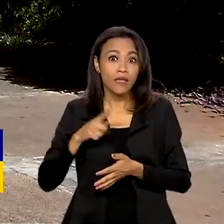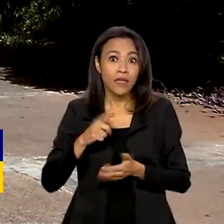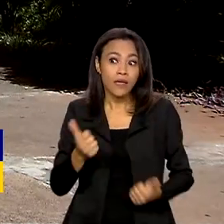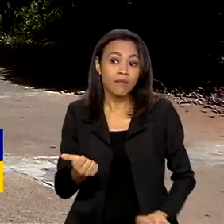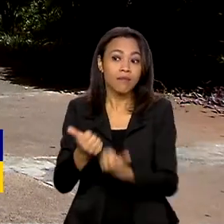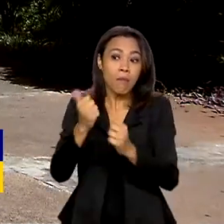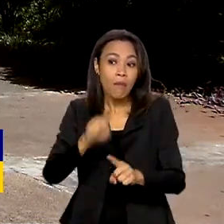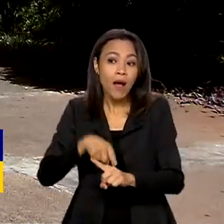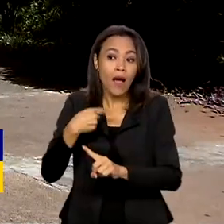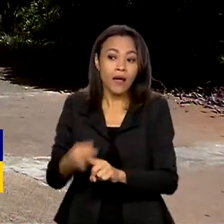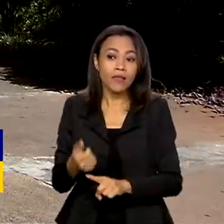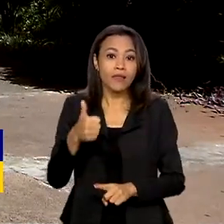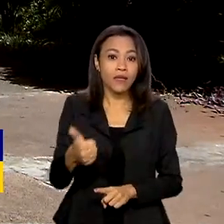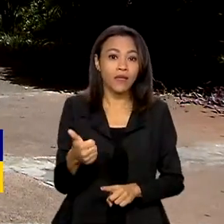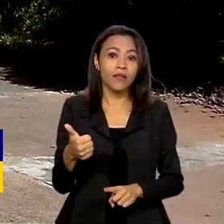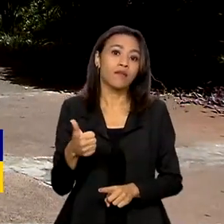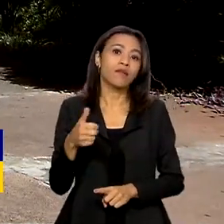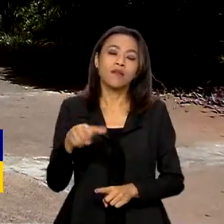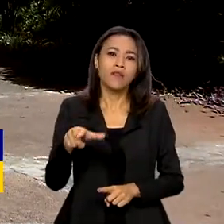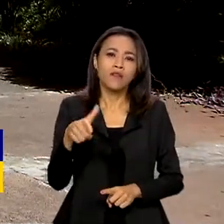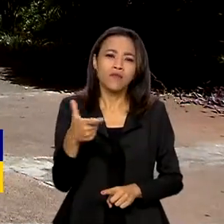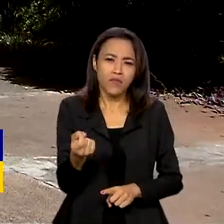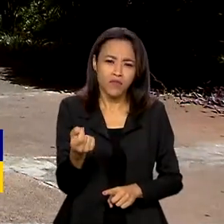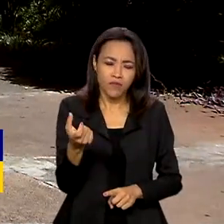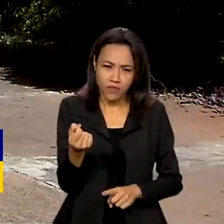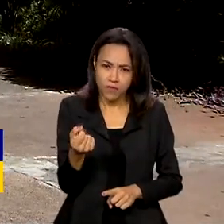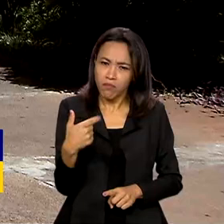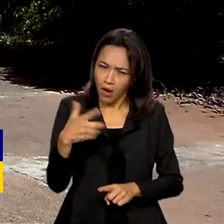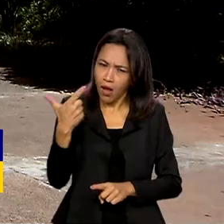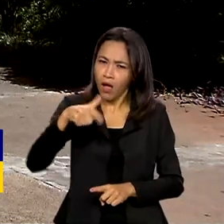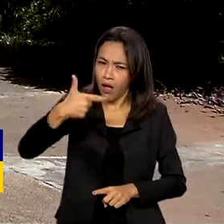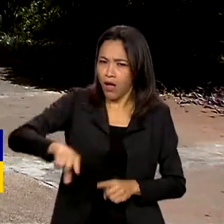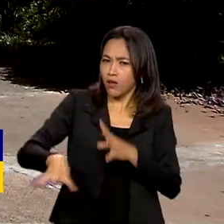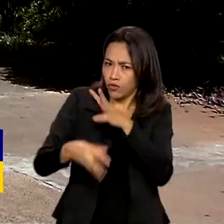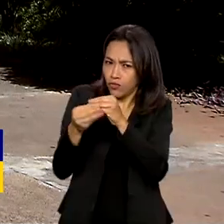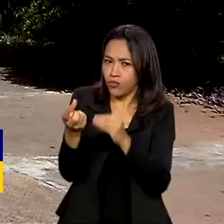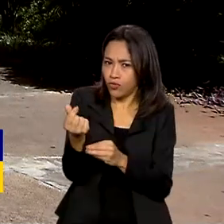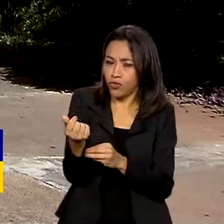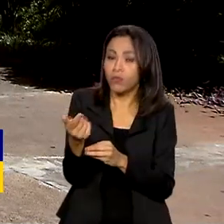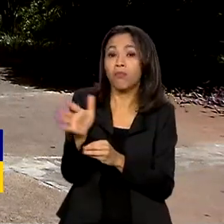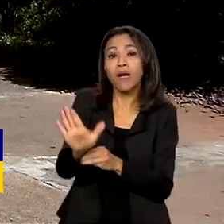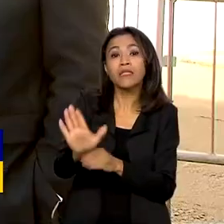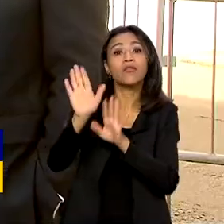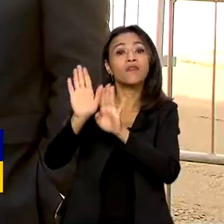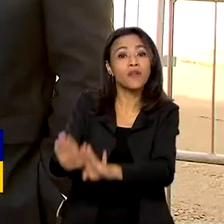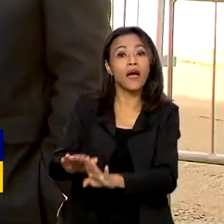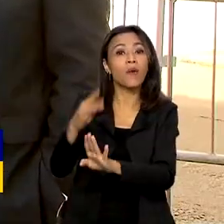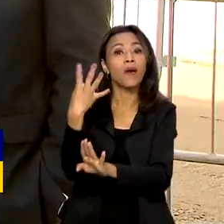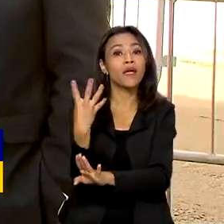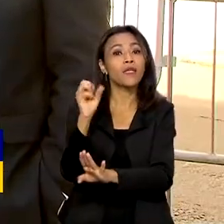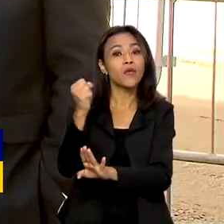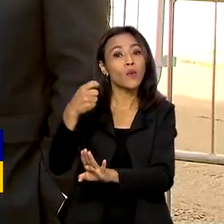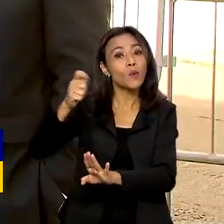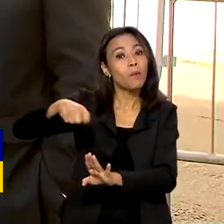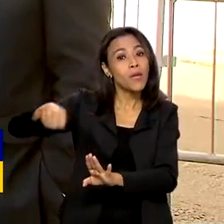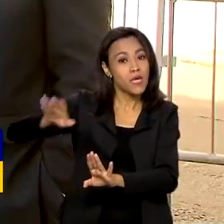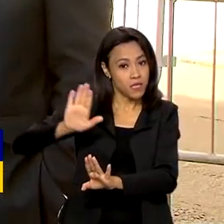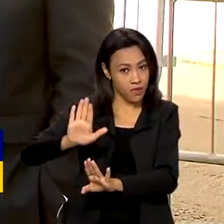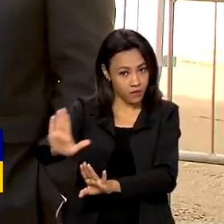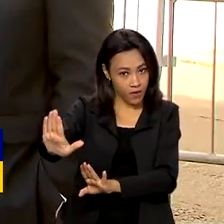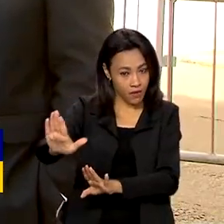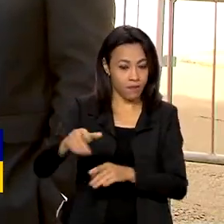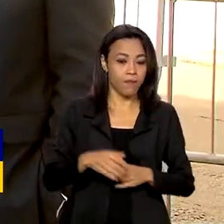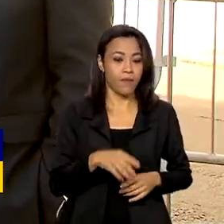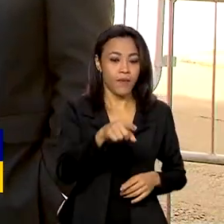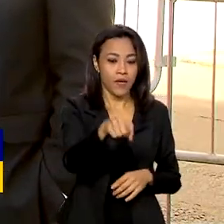mil, reais, desde que o profissional permaneça no programa por 48 meses. A gente tem uma expectativa que os